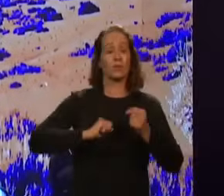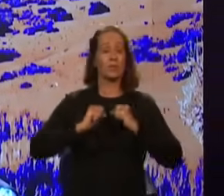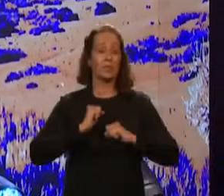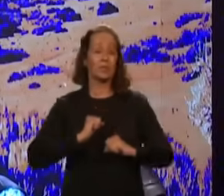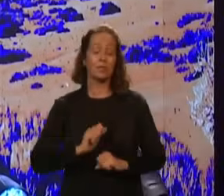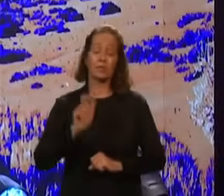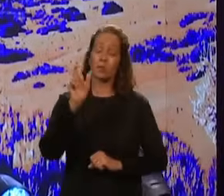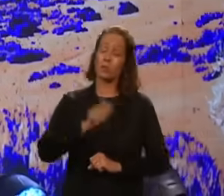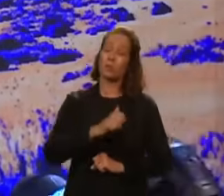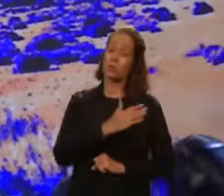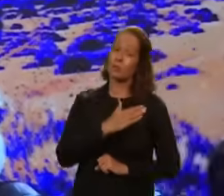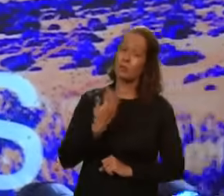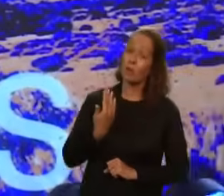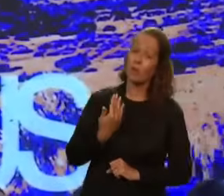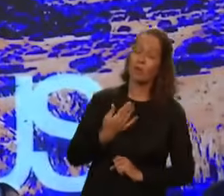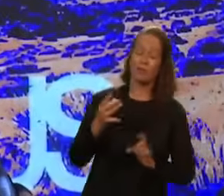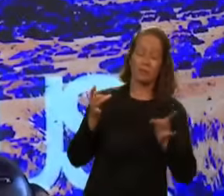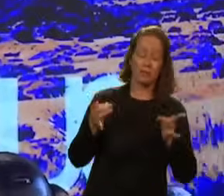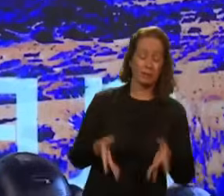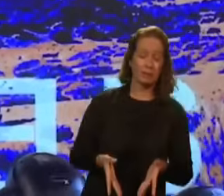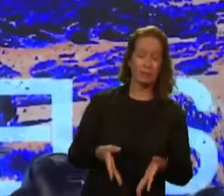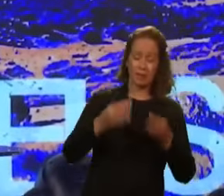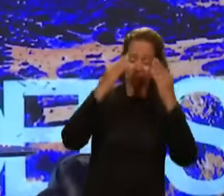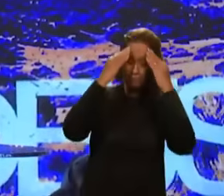que morrem, que não dão conta.